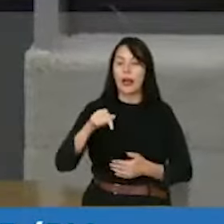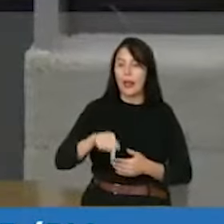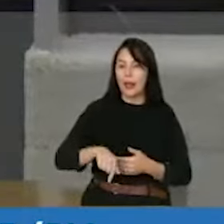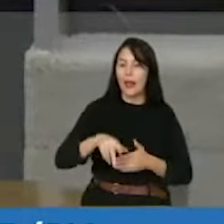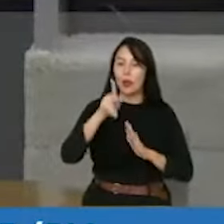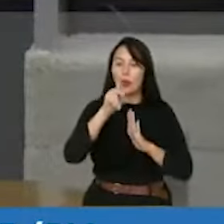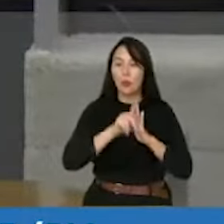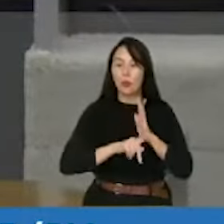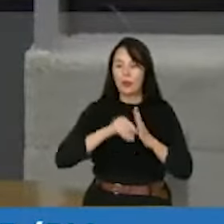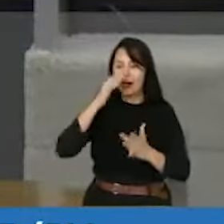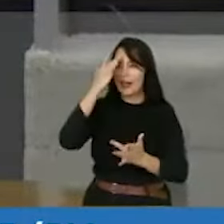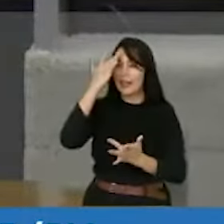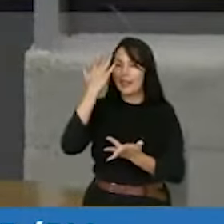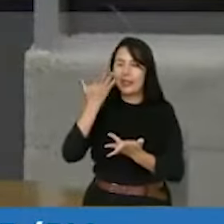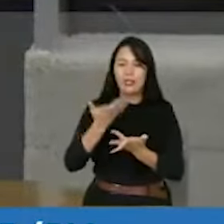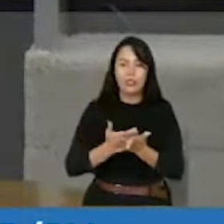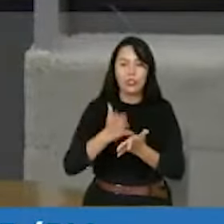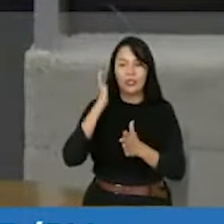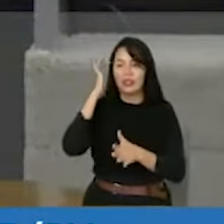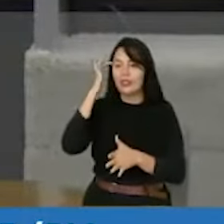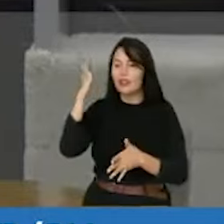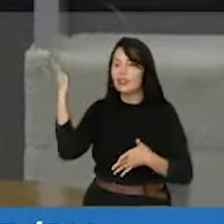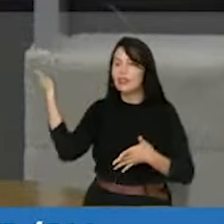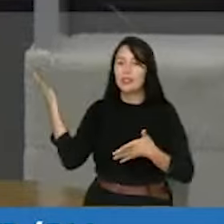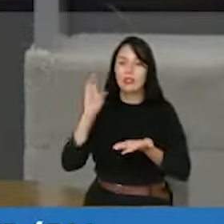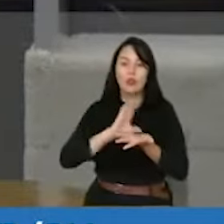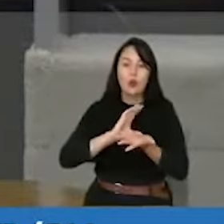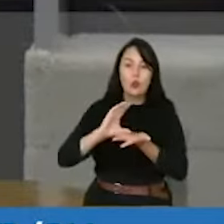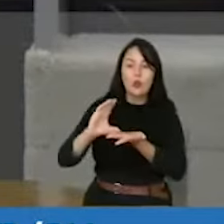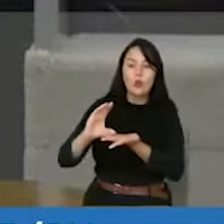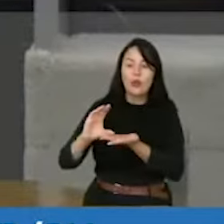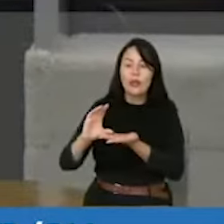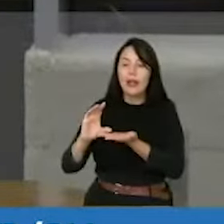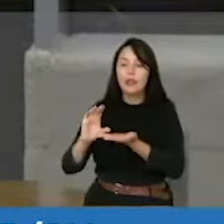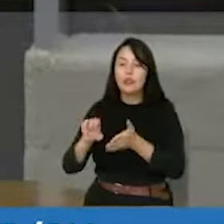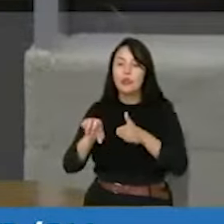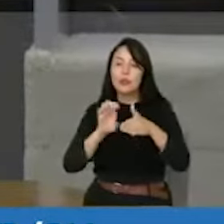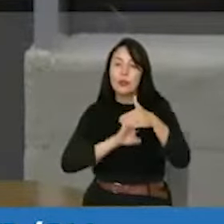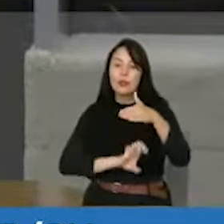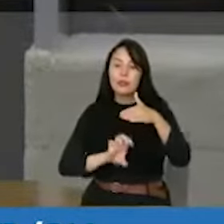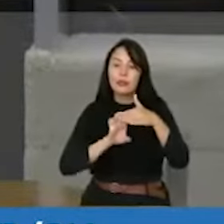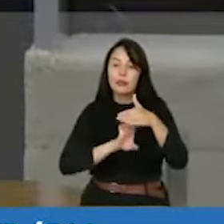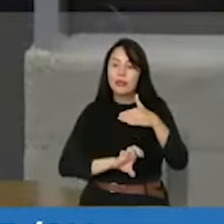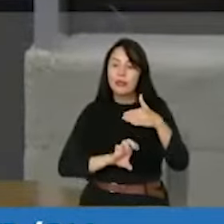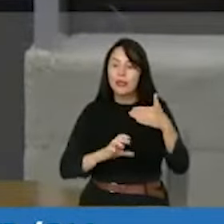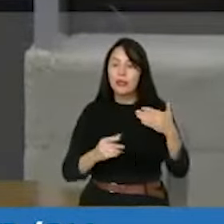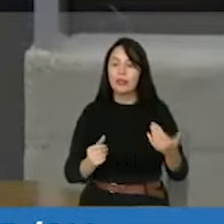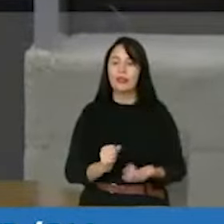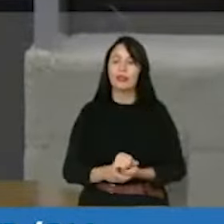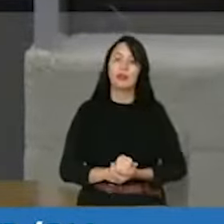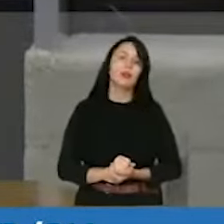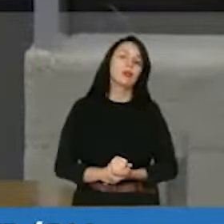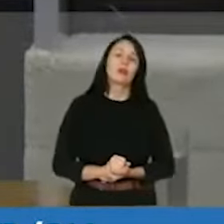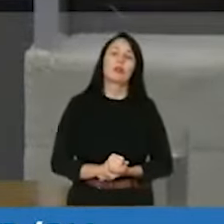ao crédito para a micro e pequena empresa, que viabiliza acesso ao crédito para